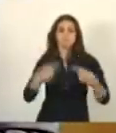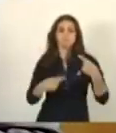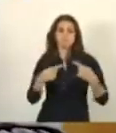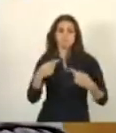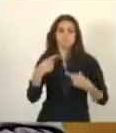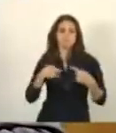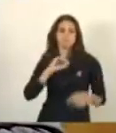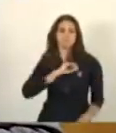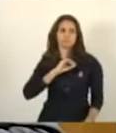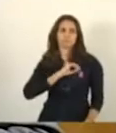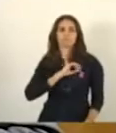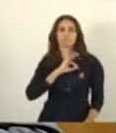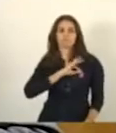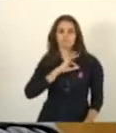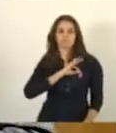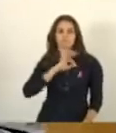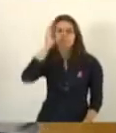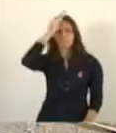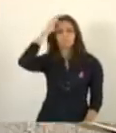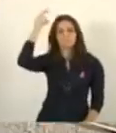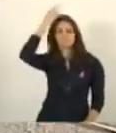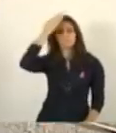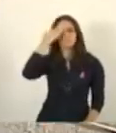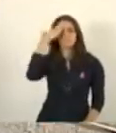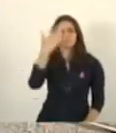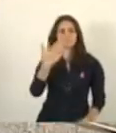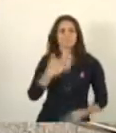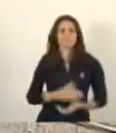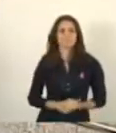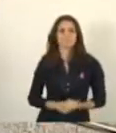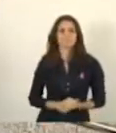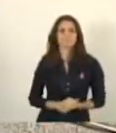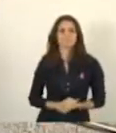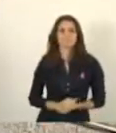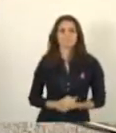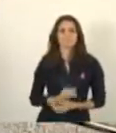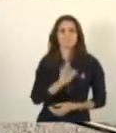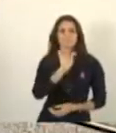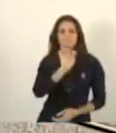Espírito Santo. Obrigado. Obrigado. Deputado Ferraço.